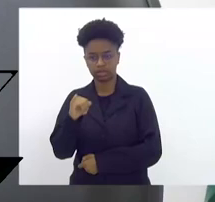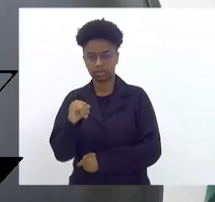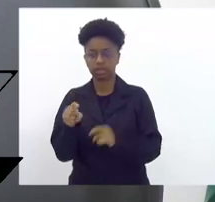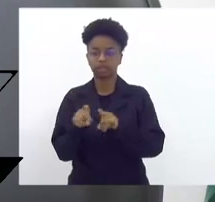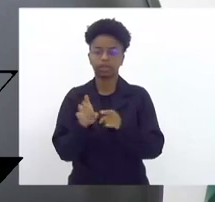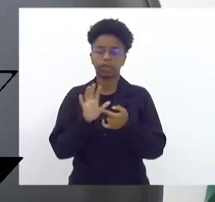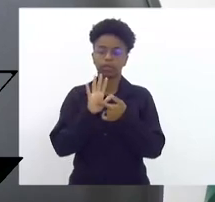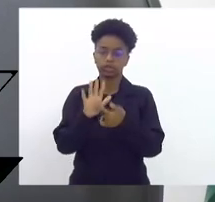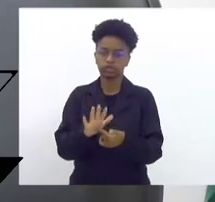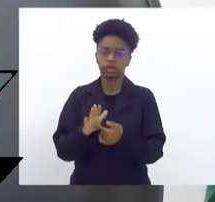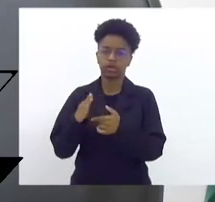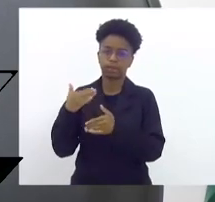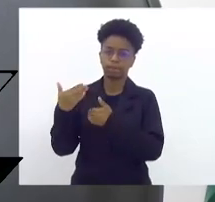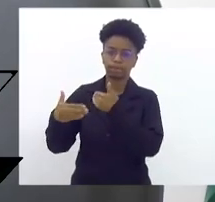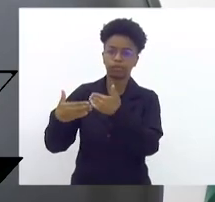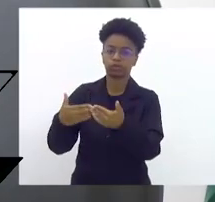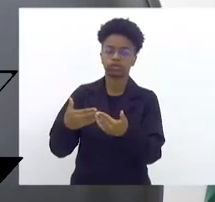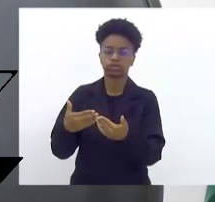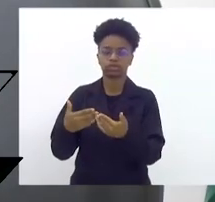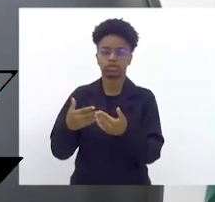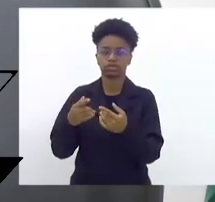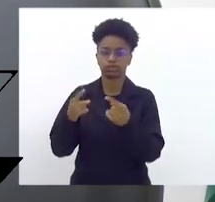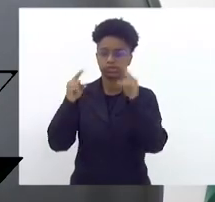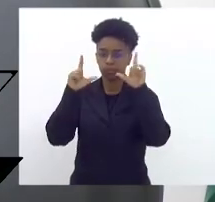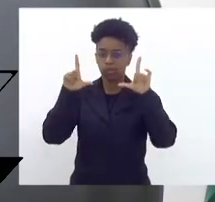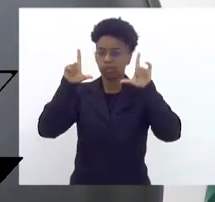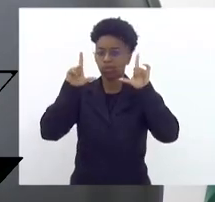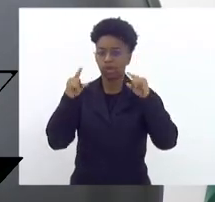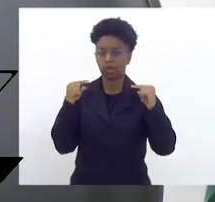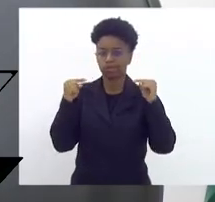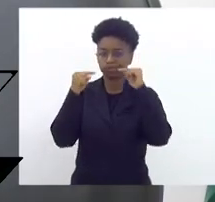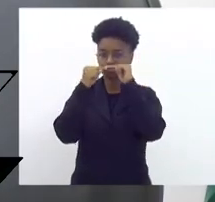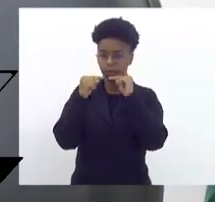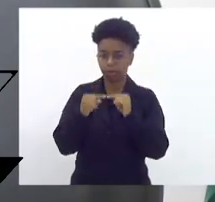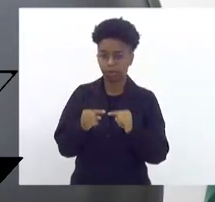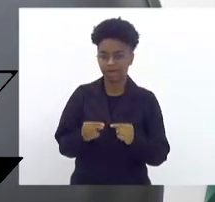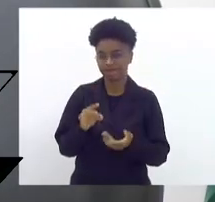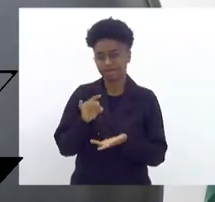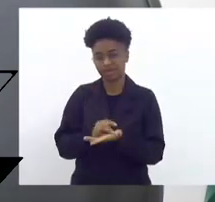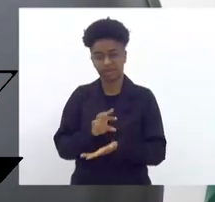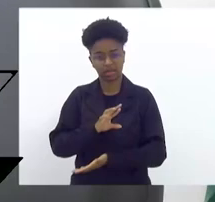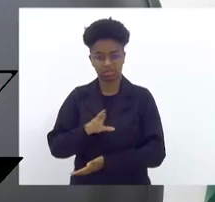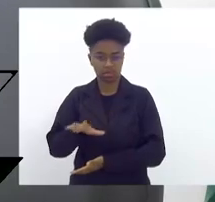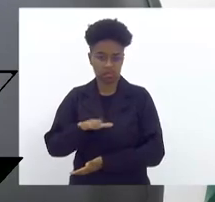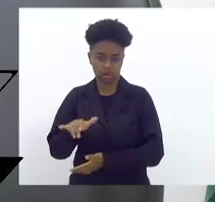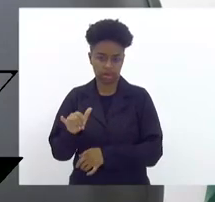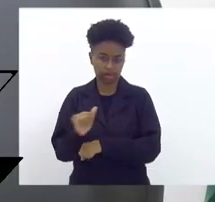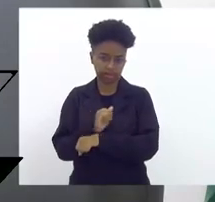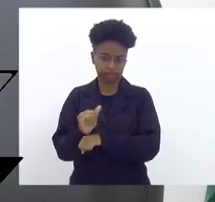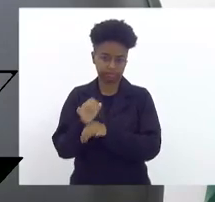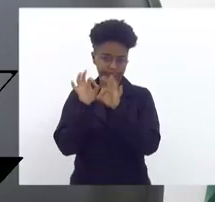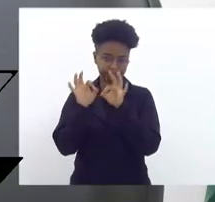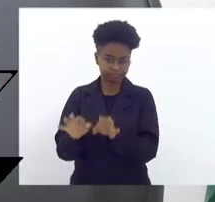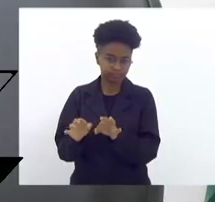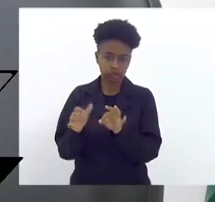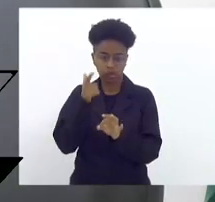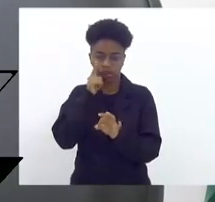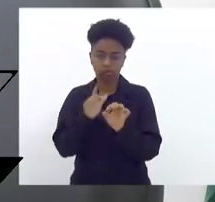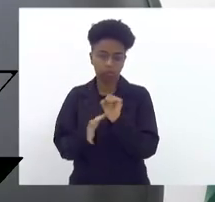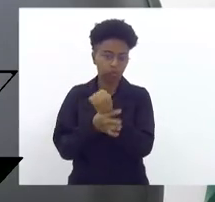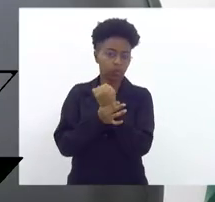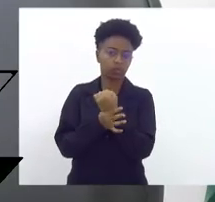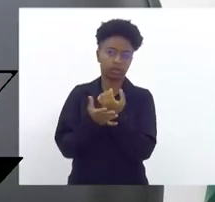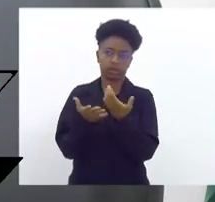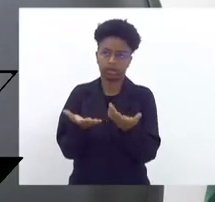que esse processo de identificação ele realmente não é um instrumento que garante